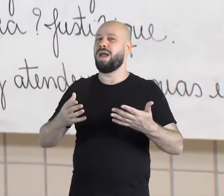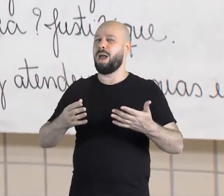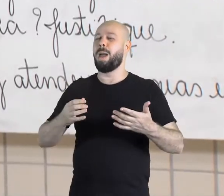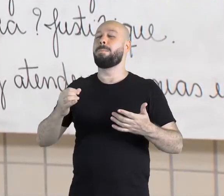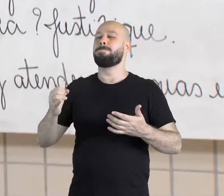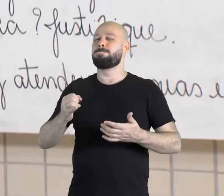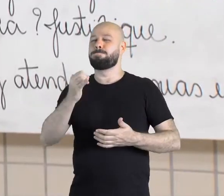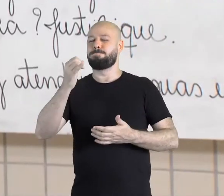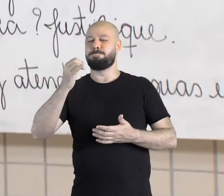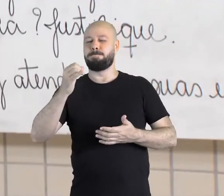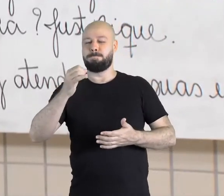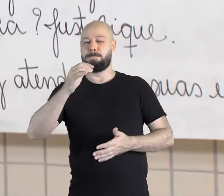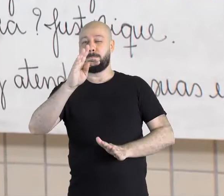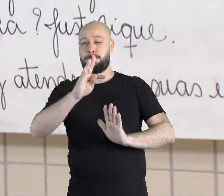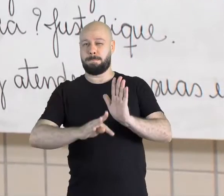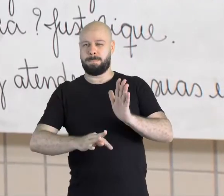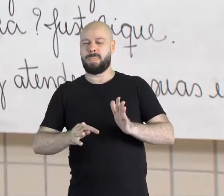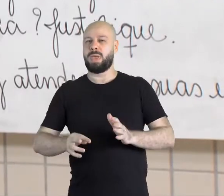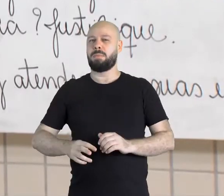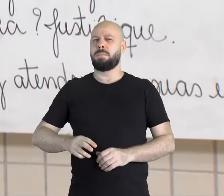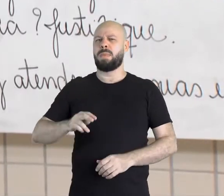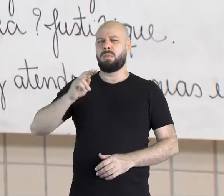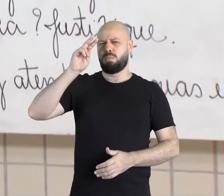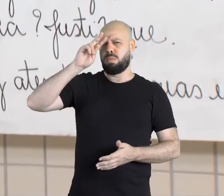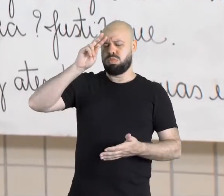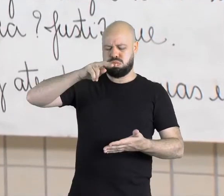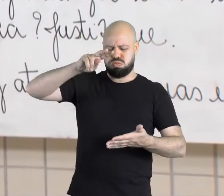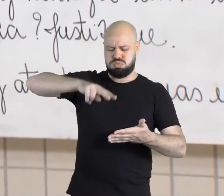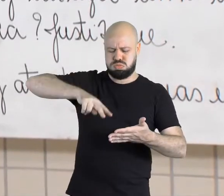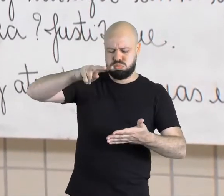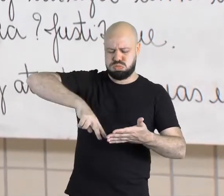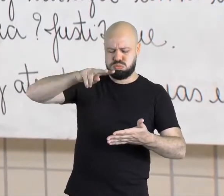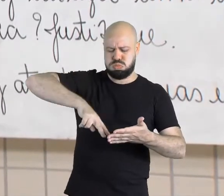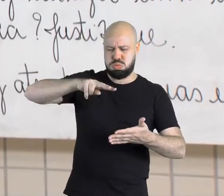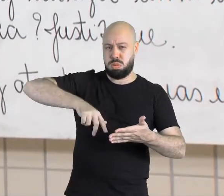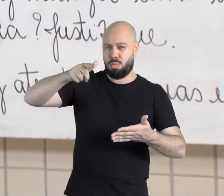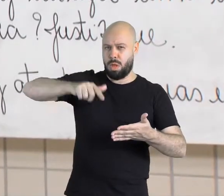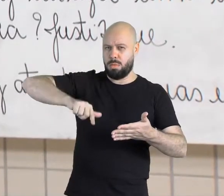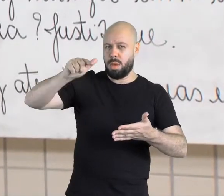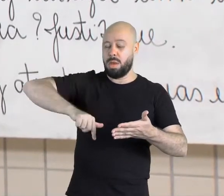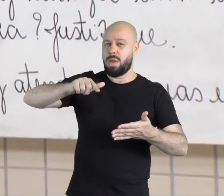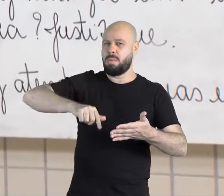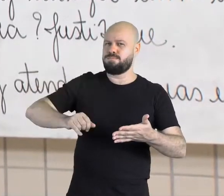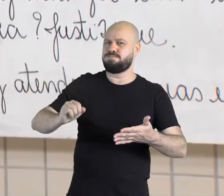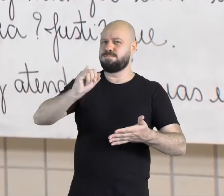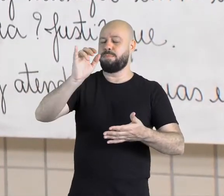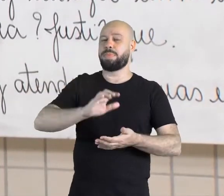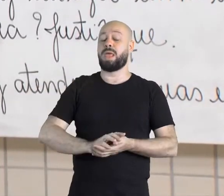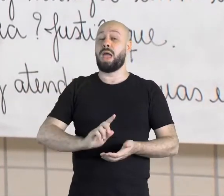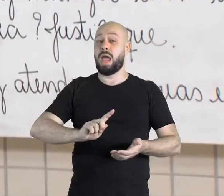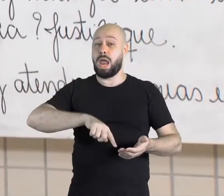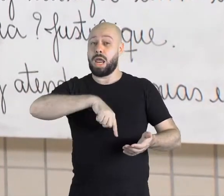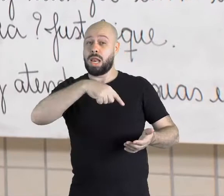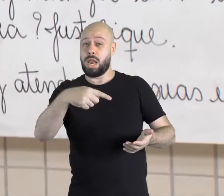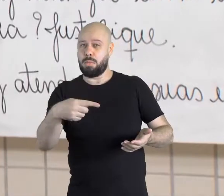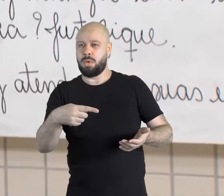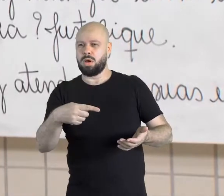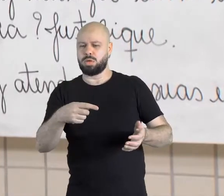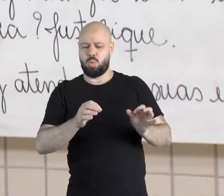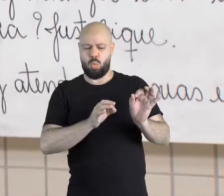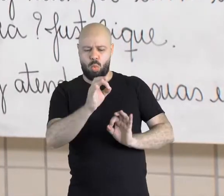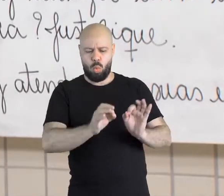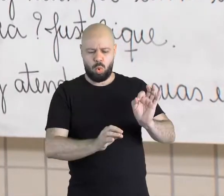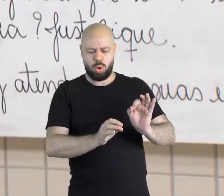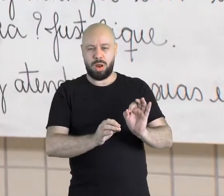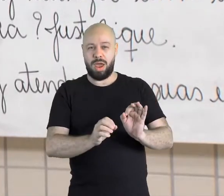Essa revisão é importante. Depois que você revisar o seu texto, aí sim você vai escrever a versão final e